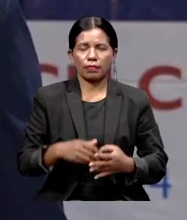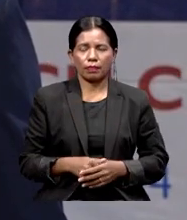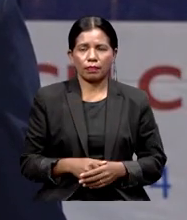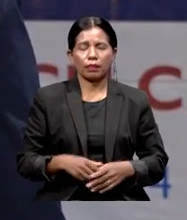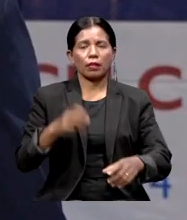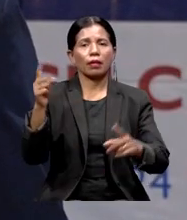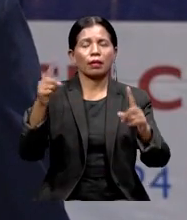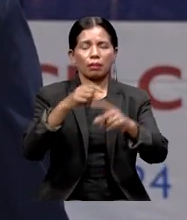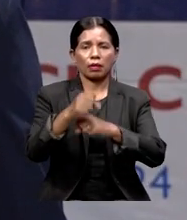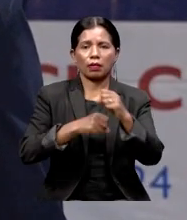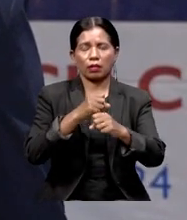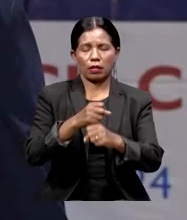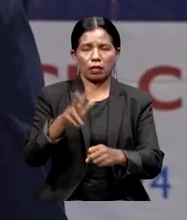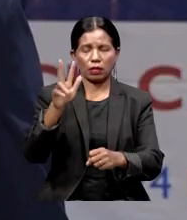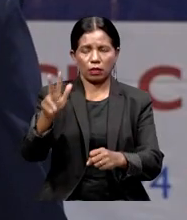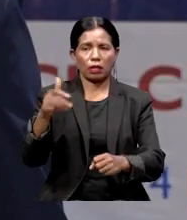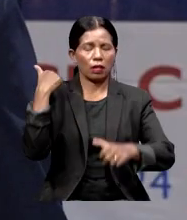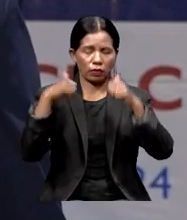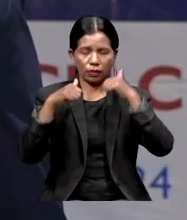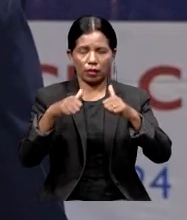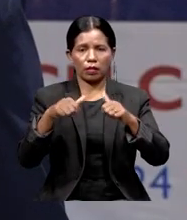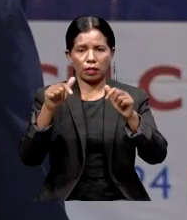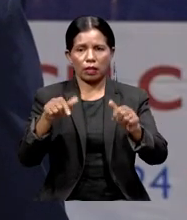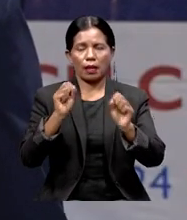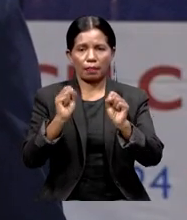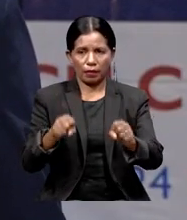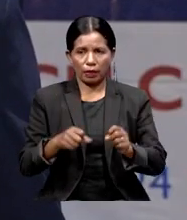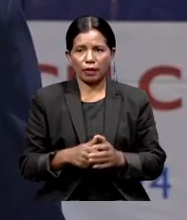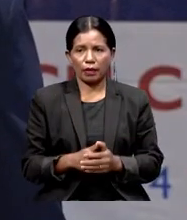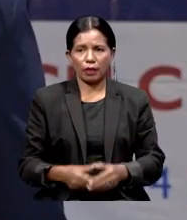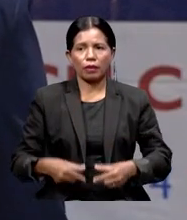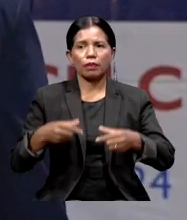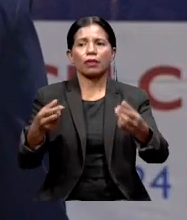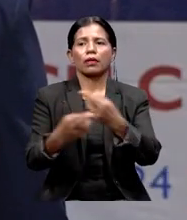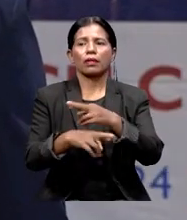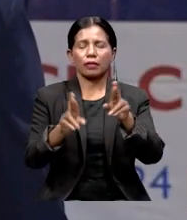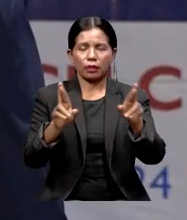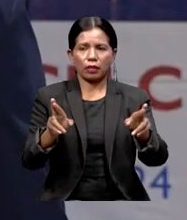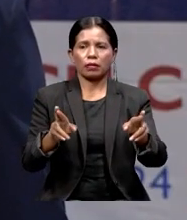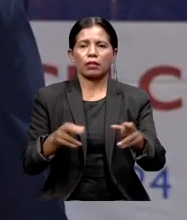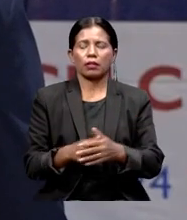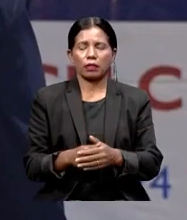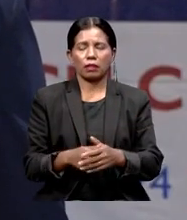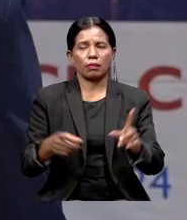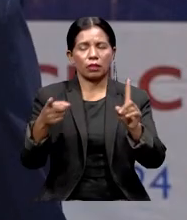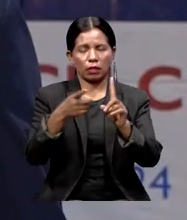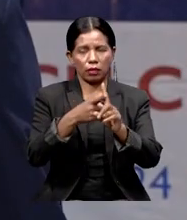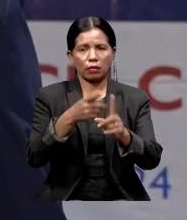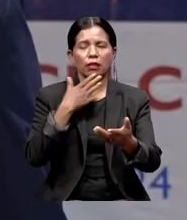Batina todo. Atividade de Nebele foi resultado de Nebele positivo e